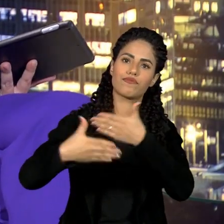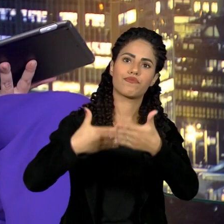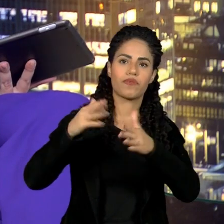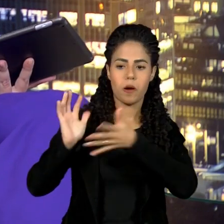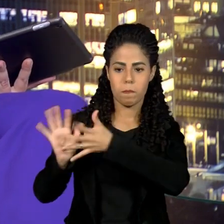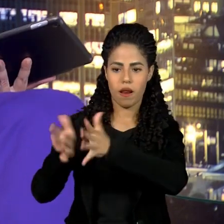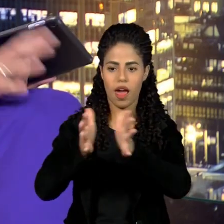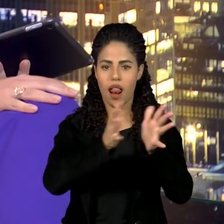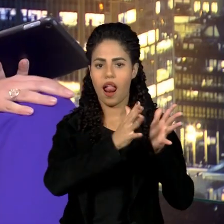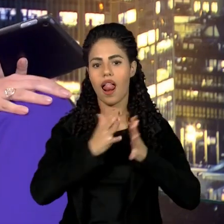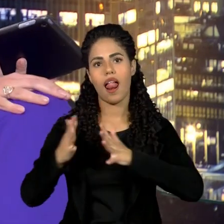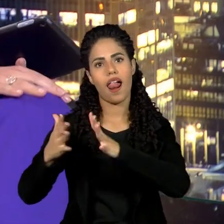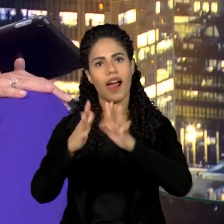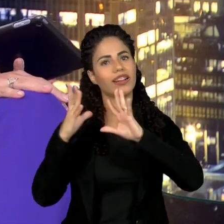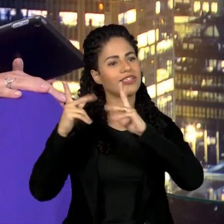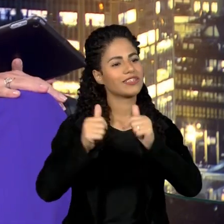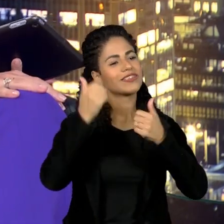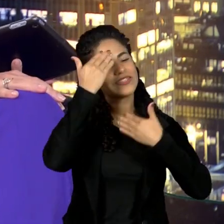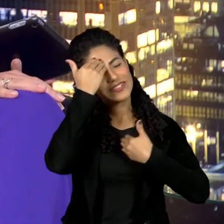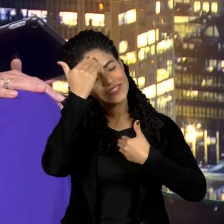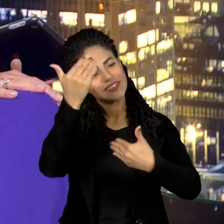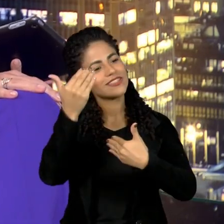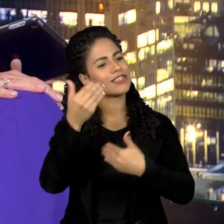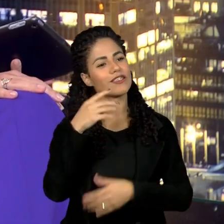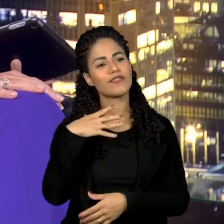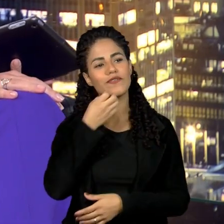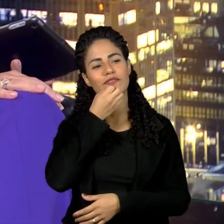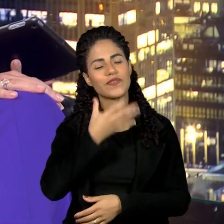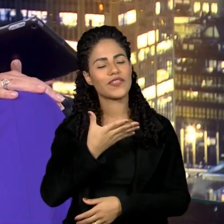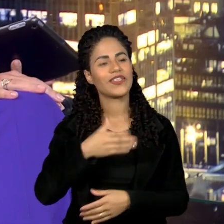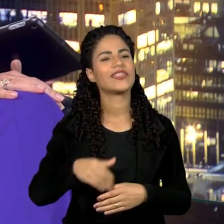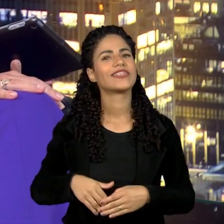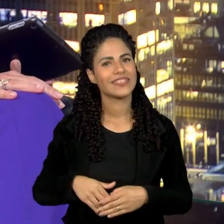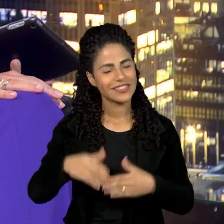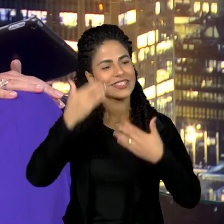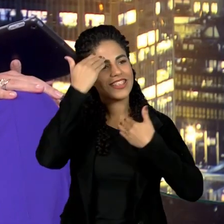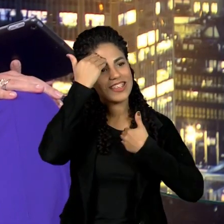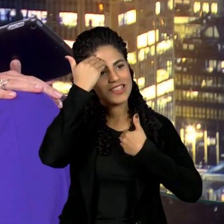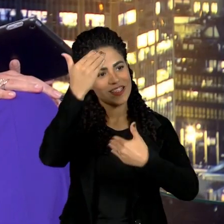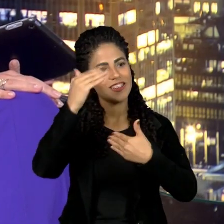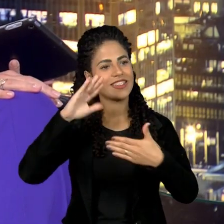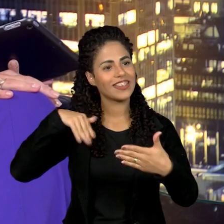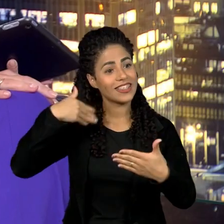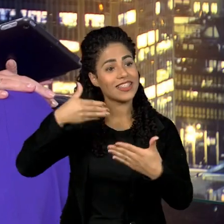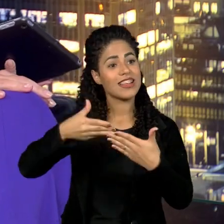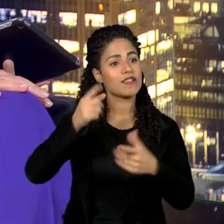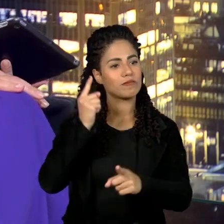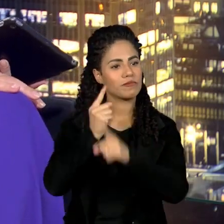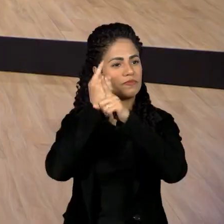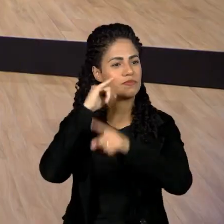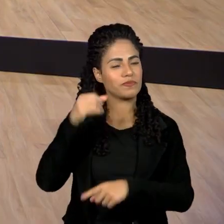dá conta e está em tudo. Obrigada, a conversa foi ótima. Aqui agradeço e até uma próxima